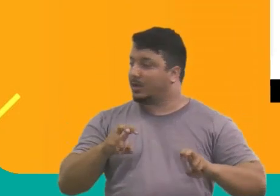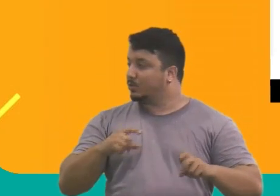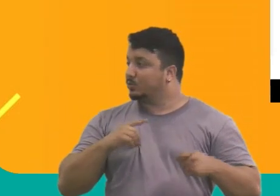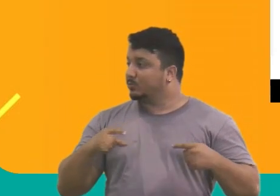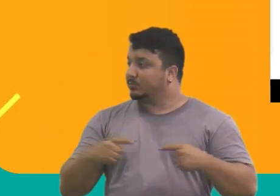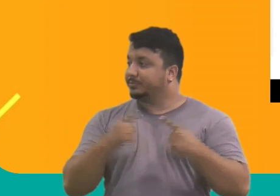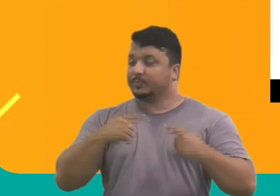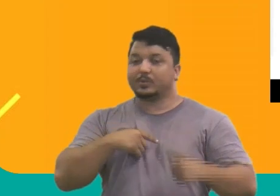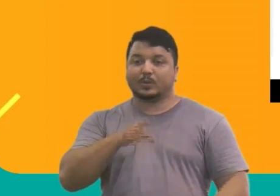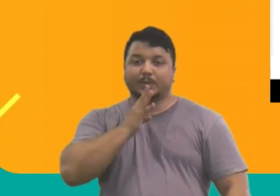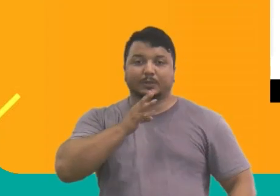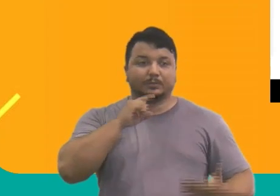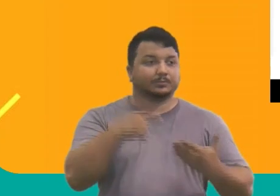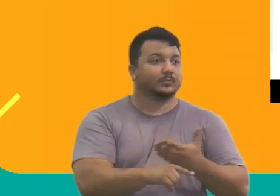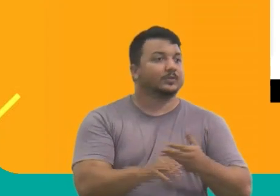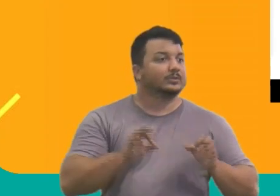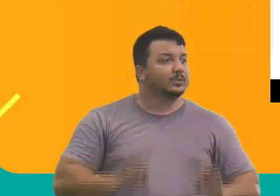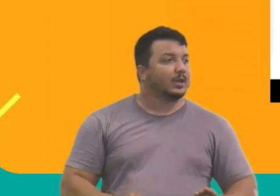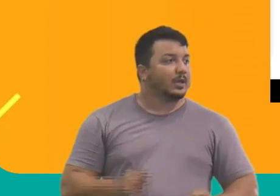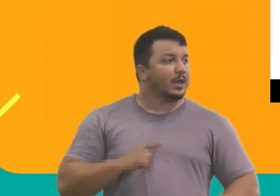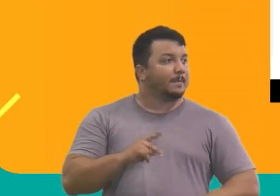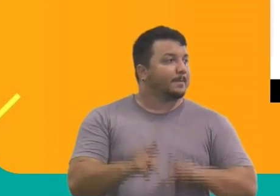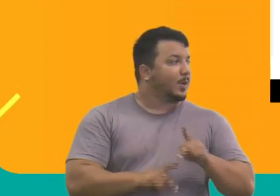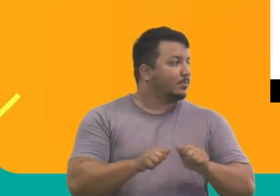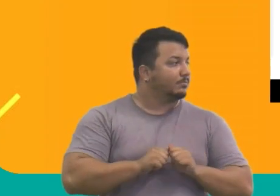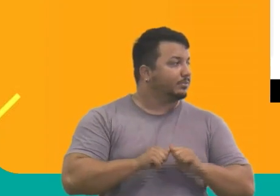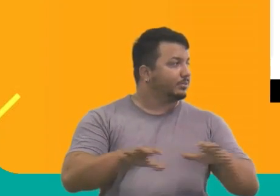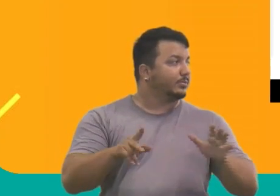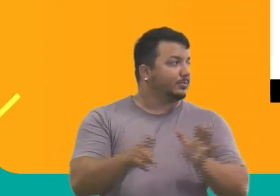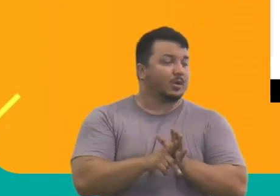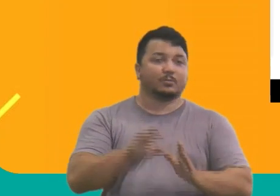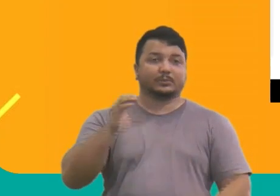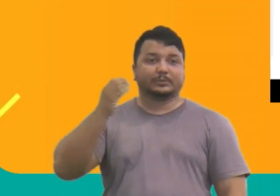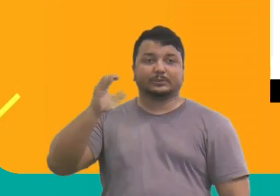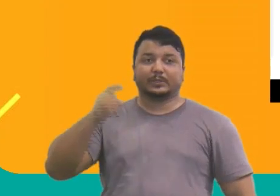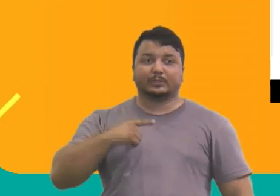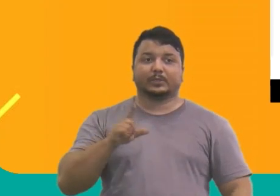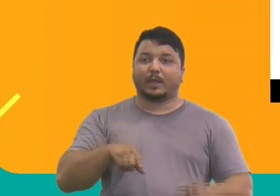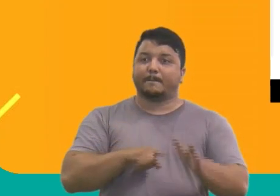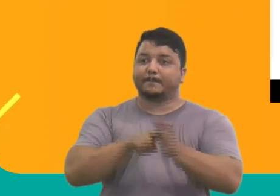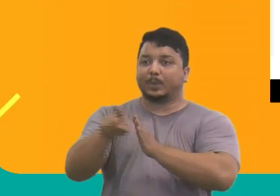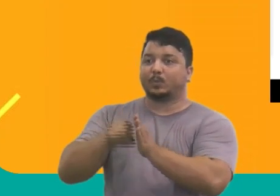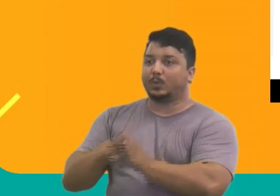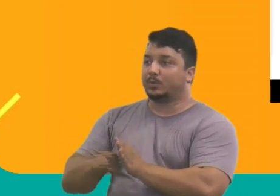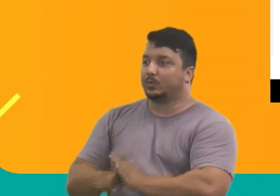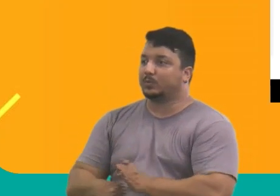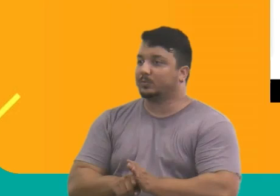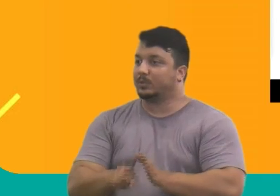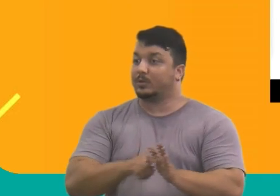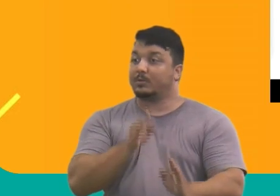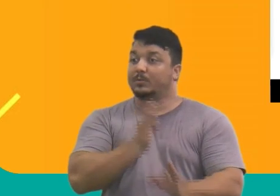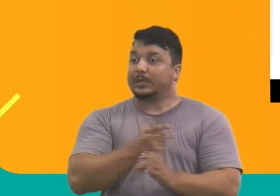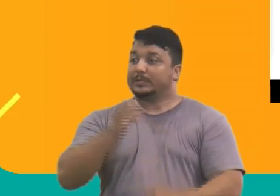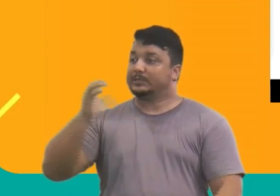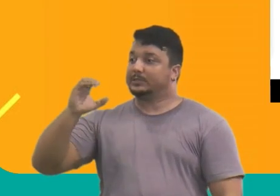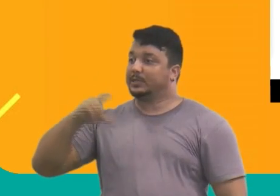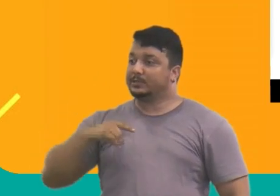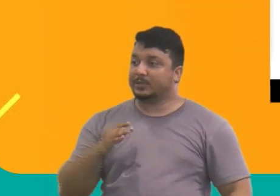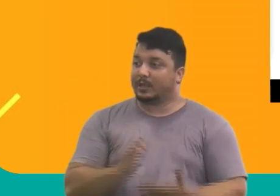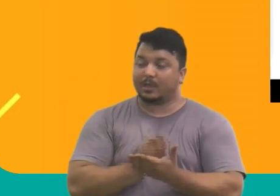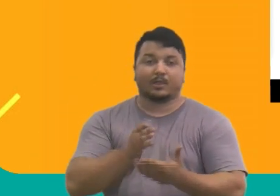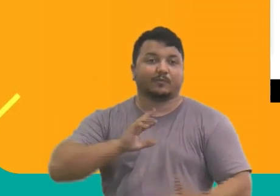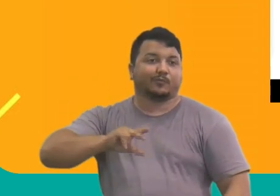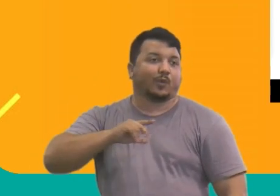esse conhecimento, que é um conhecimento popularizado da ciência, para montar questões. Porque ciência, gente, não está no livro, ciência é dia a